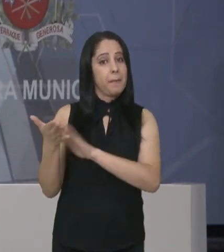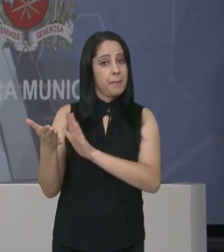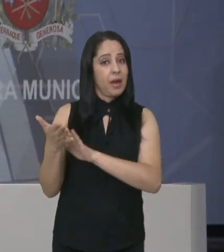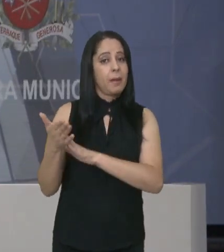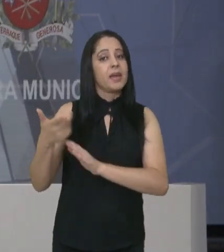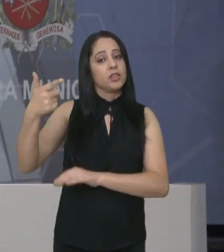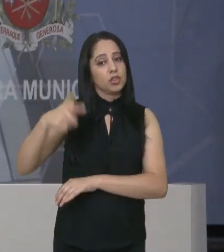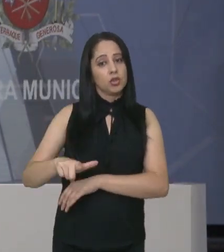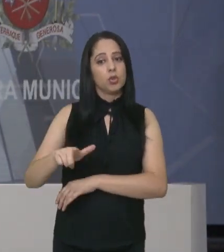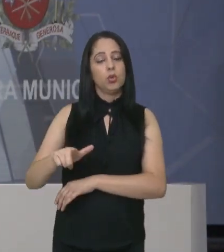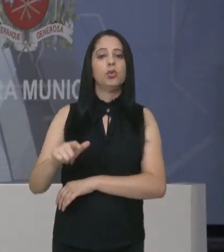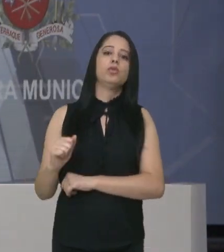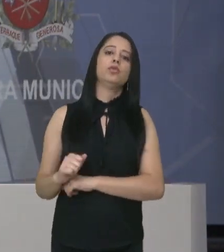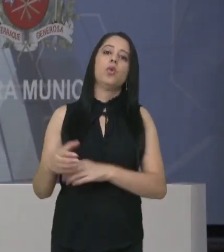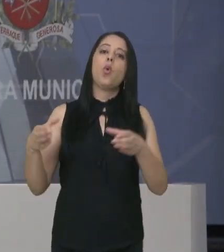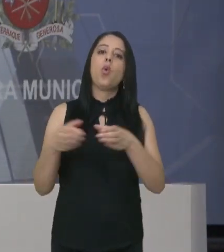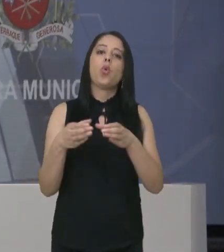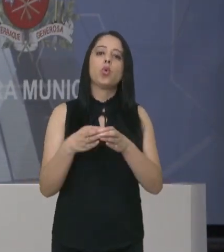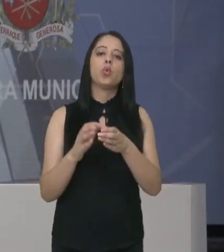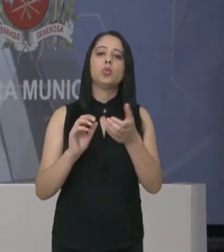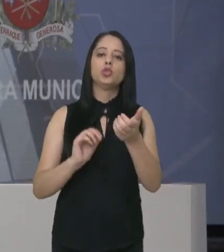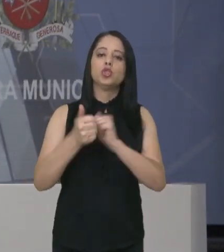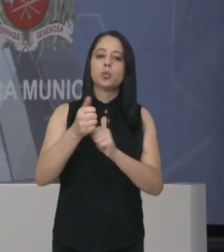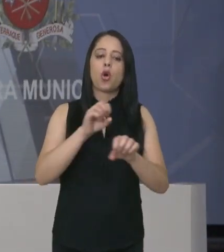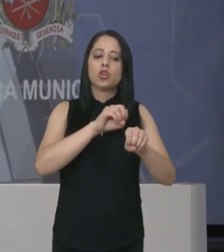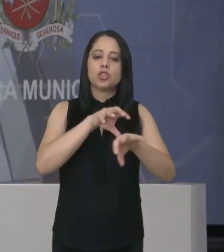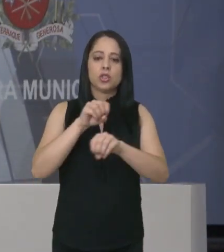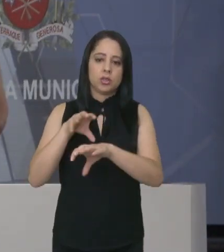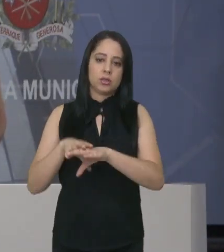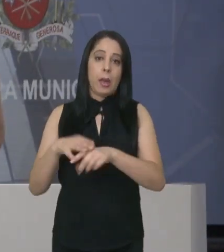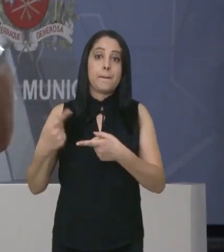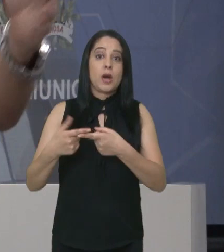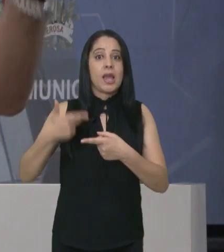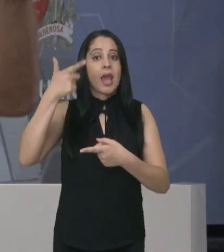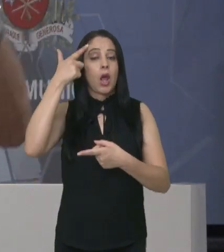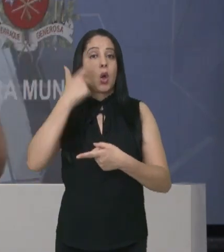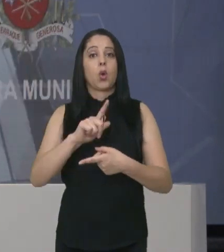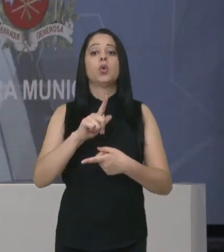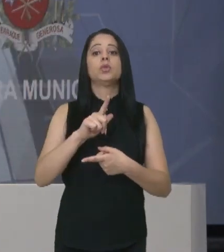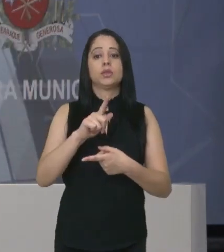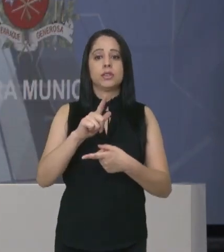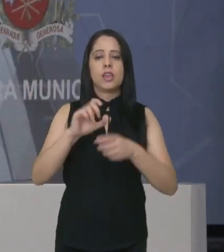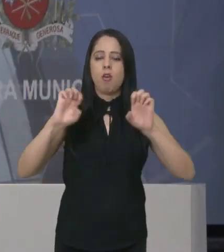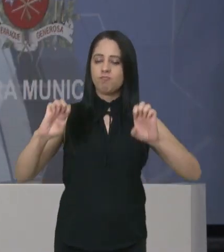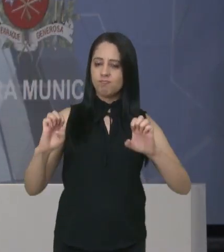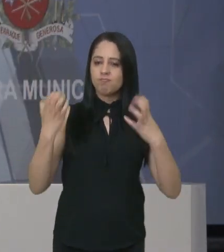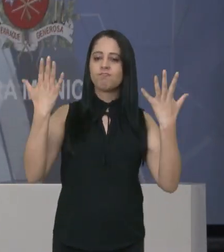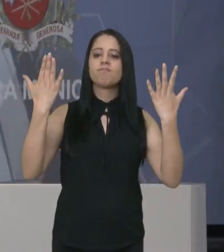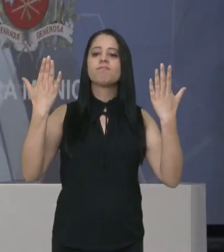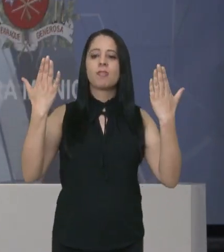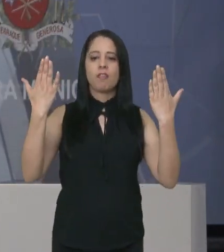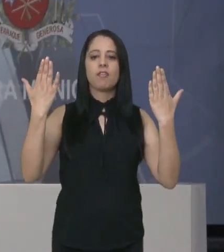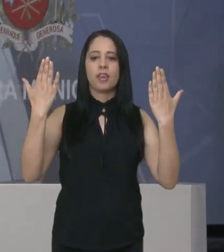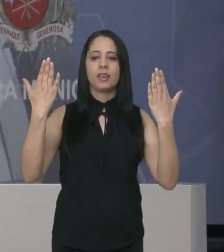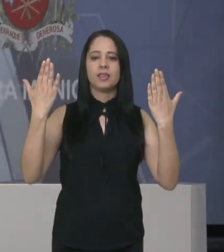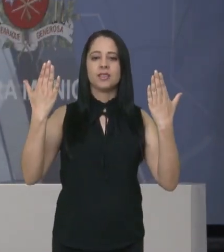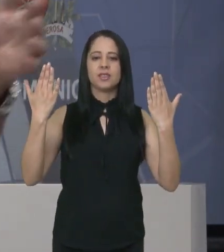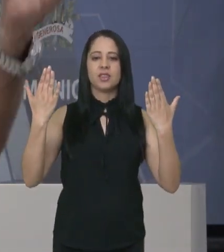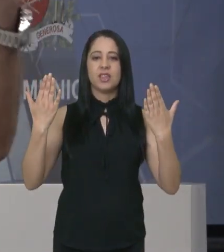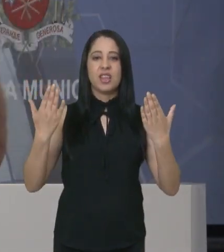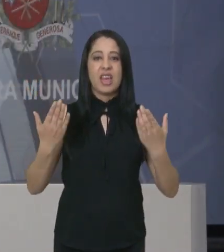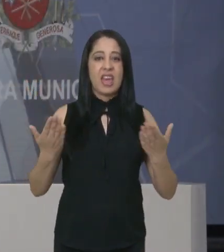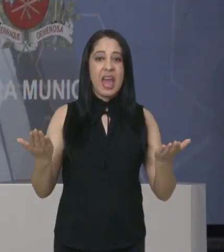vez o Departamento de Esporte Educacional por conseguir trazer esse evento até aqui sem